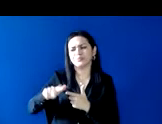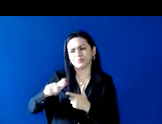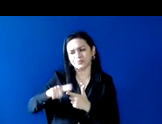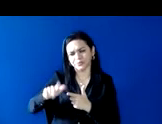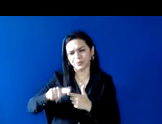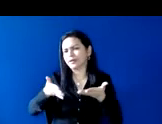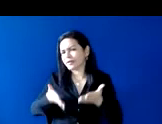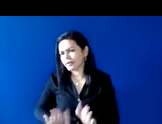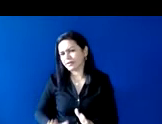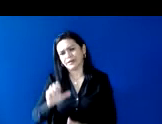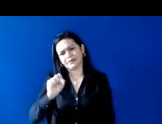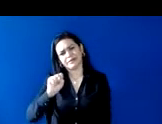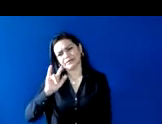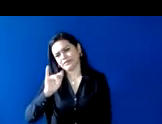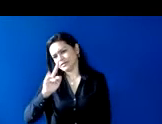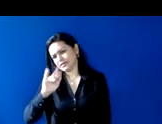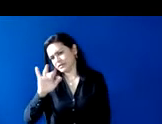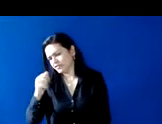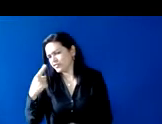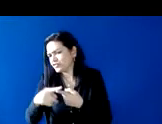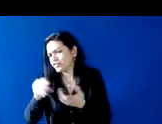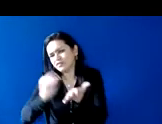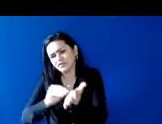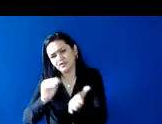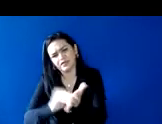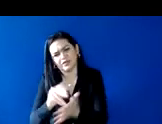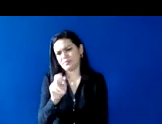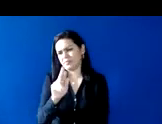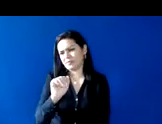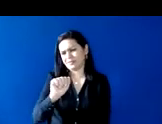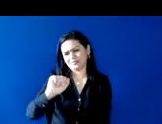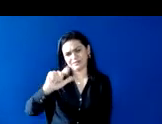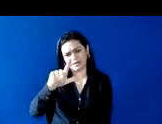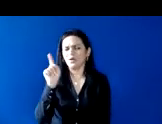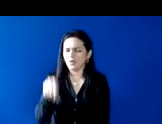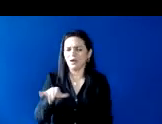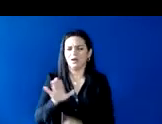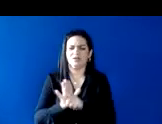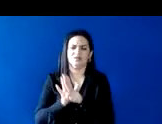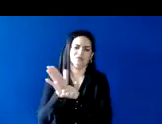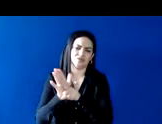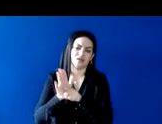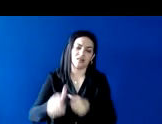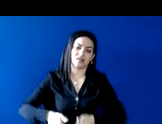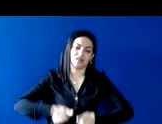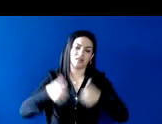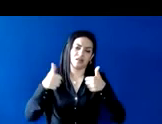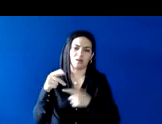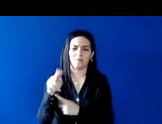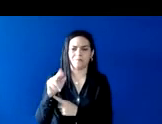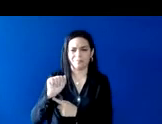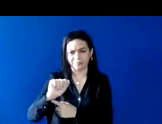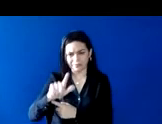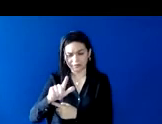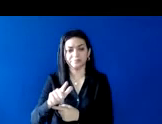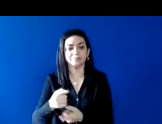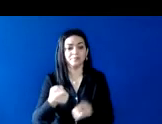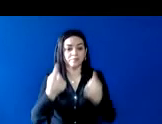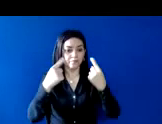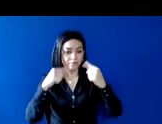Não só para as ISTs, mas para todo o pré-natal. Então, ele é um indicador importante de qualidade do pré-natal. Nós precisamos